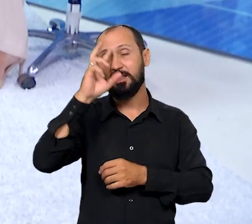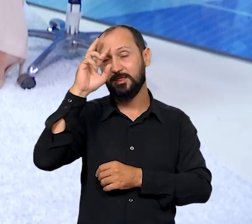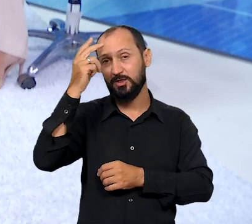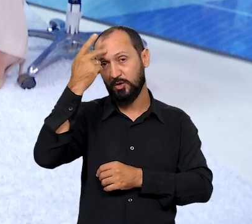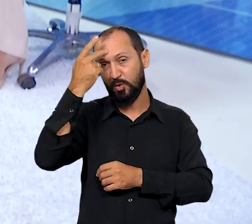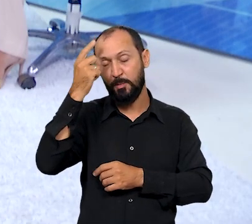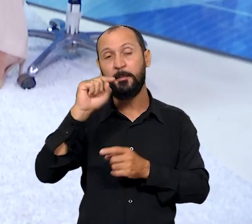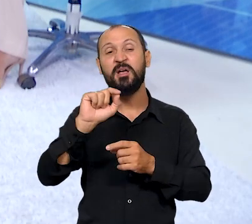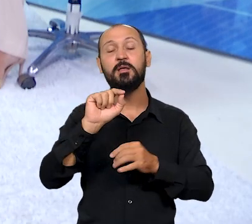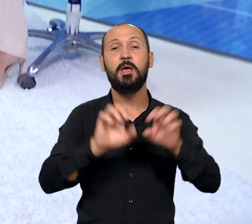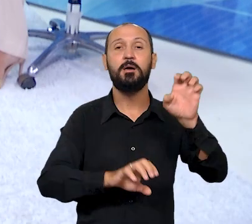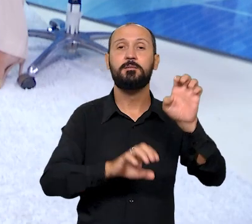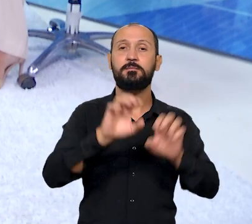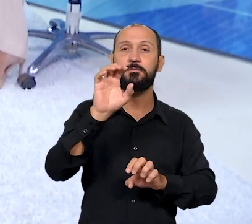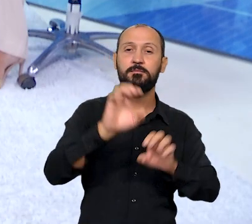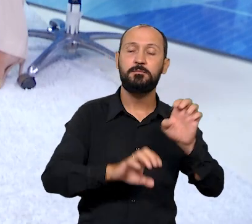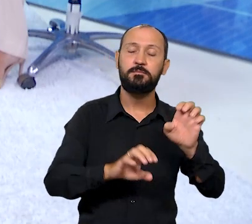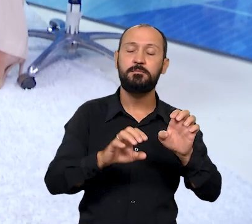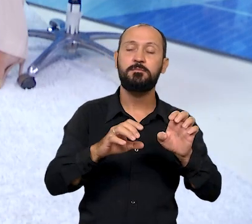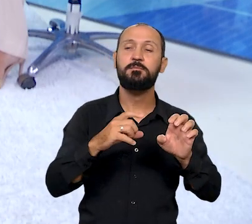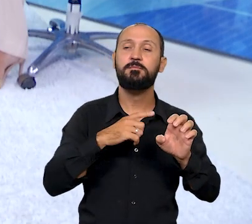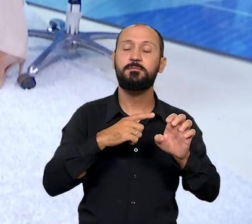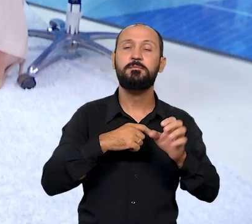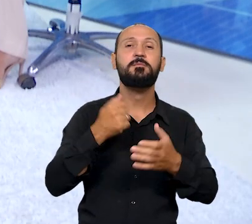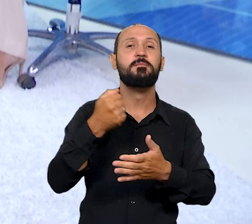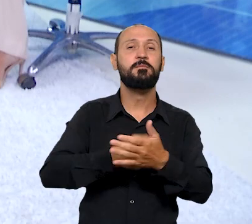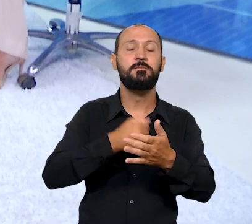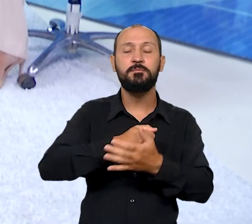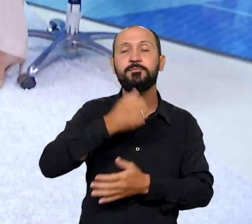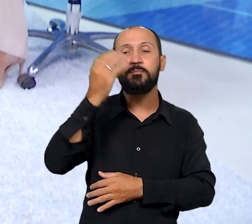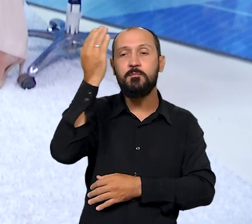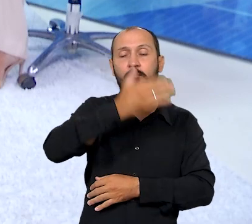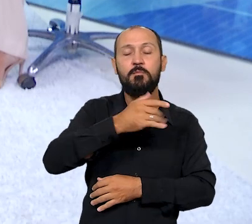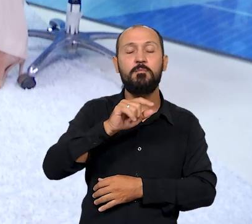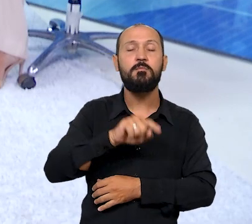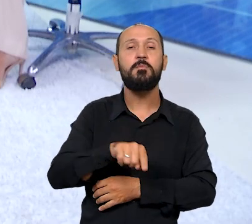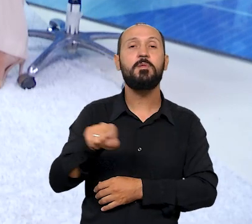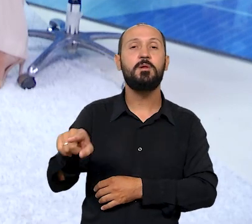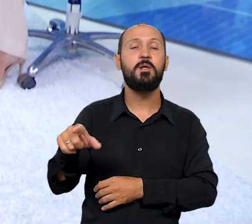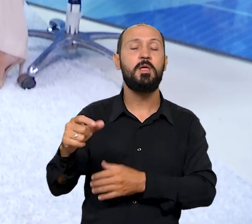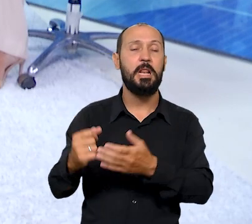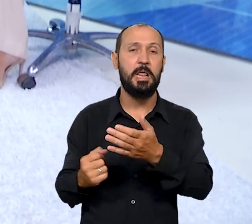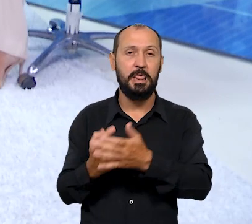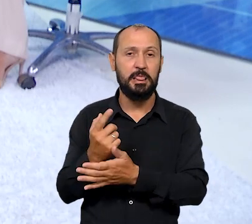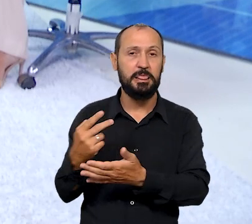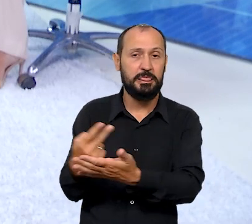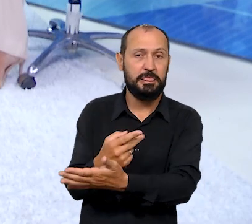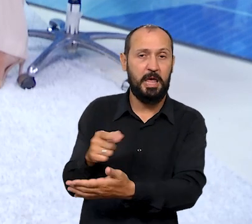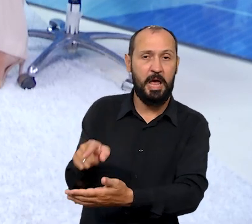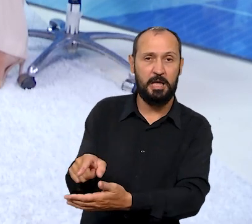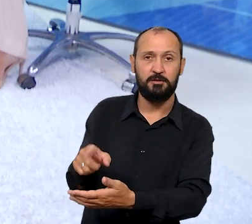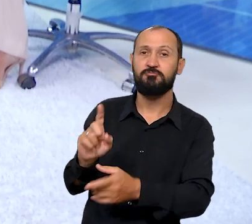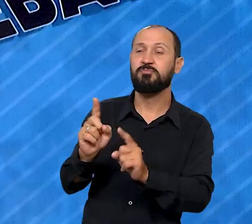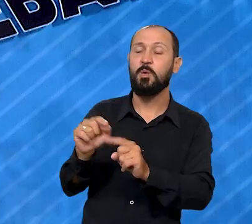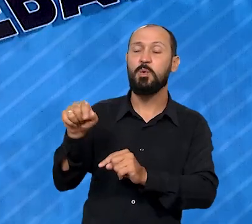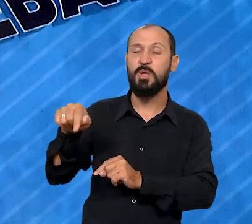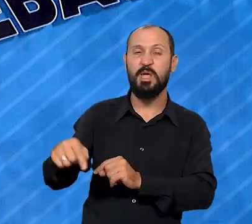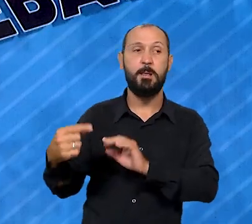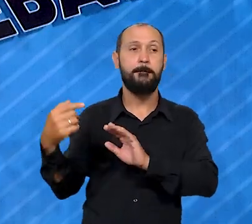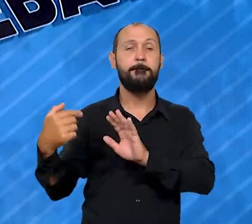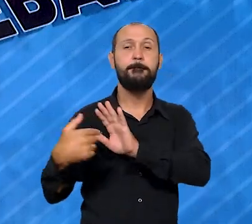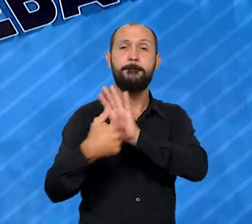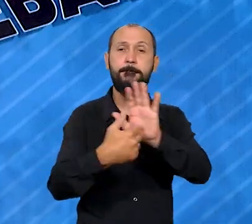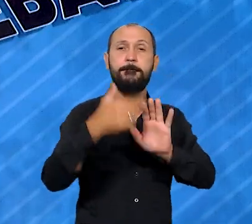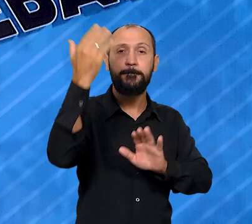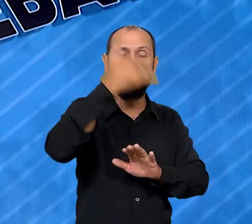essa inversão do ônus da prova para que a empresa tenha a obrigação de provar que, na verdade, o consumidor está errado. E não